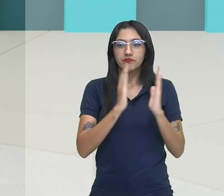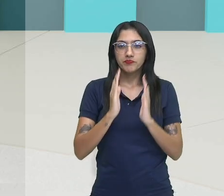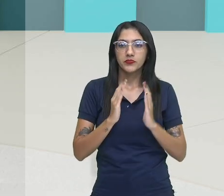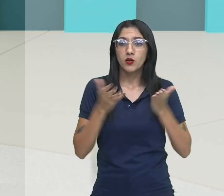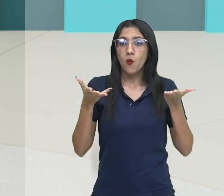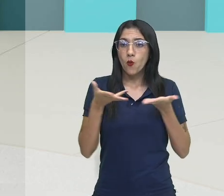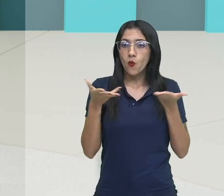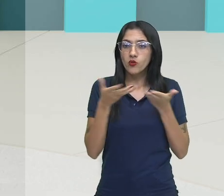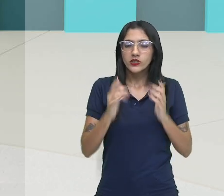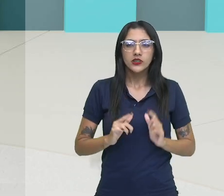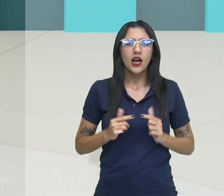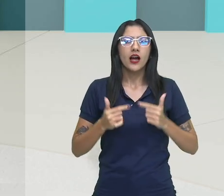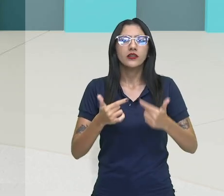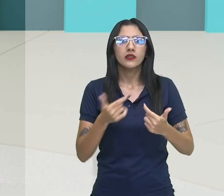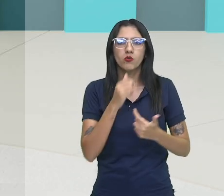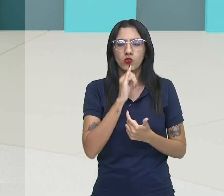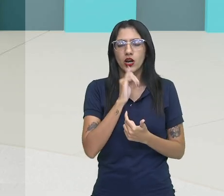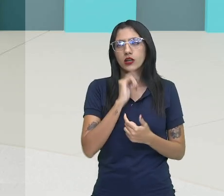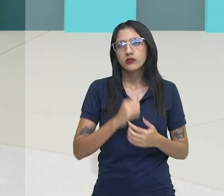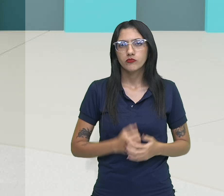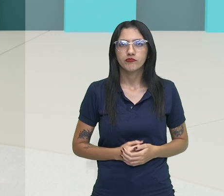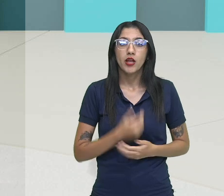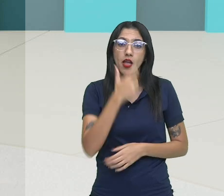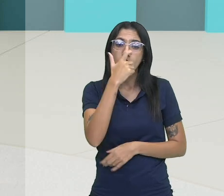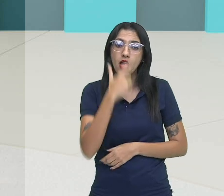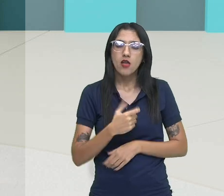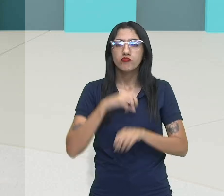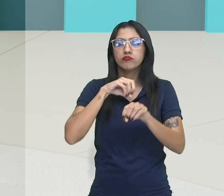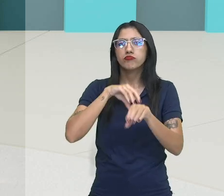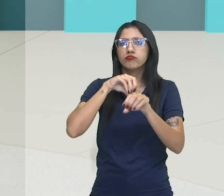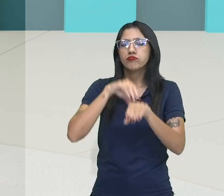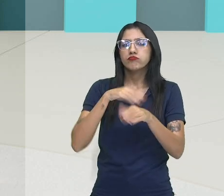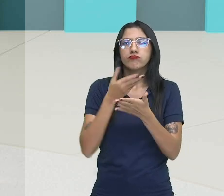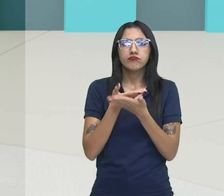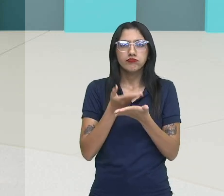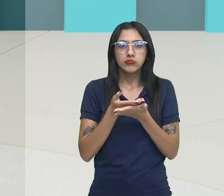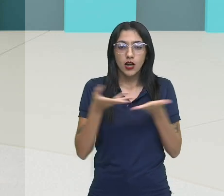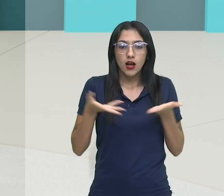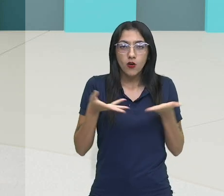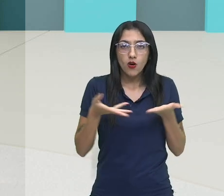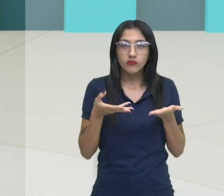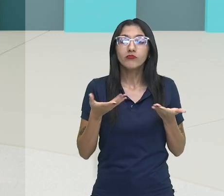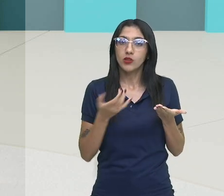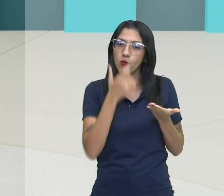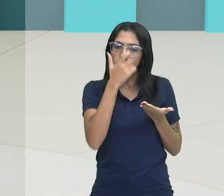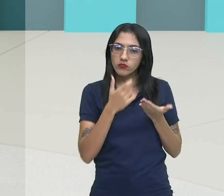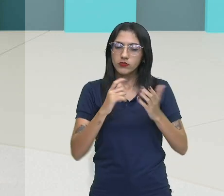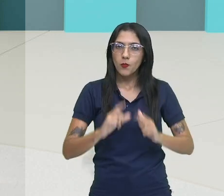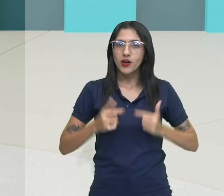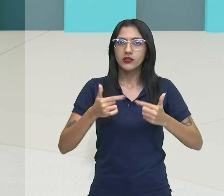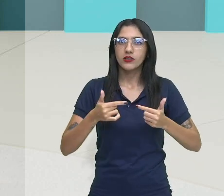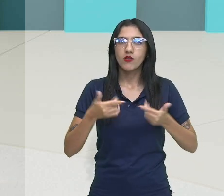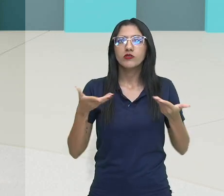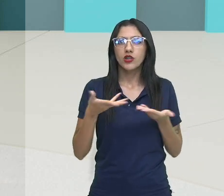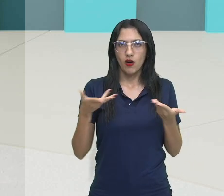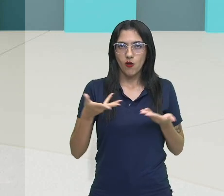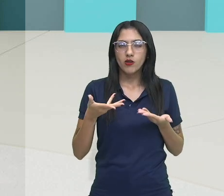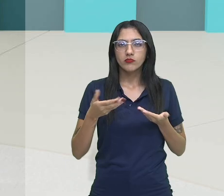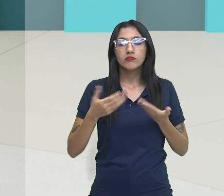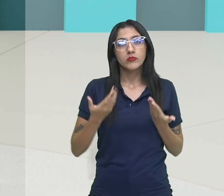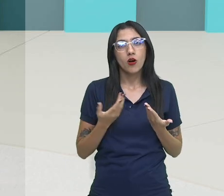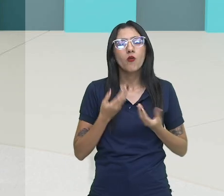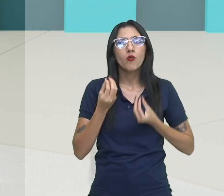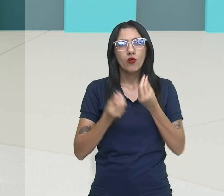agora, é presente, por exemplo, Milena ministra a aula. Neste instante, é o que eu estou fazendo aqui, eu estou ministrando aula. Então, a forma